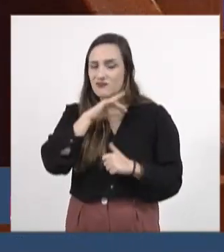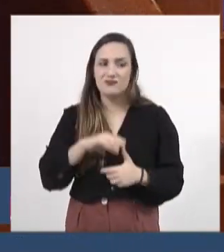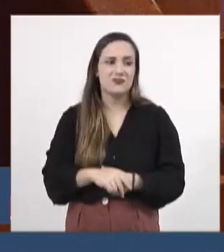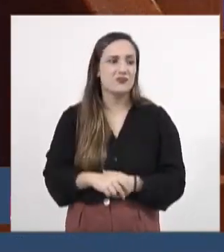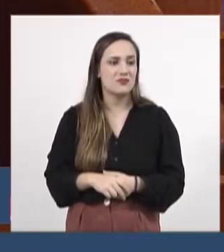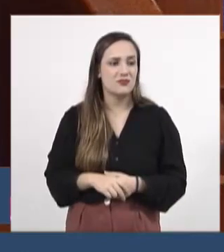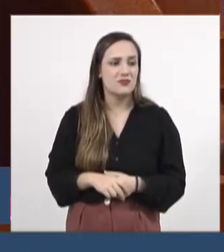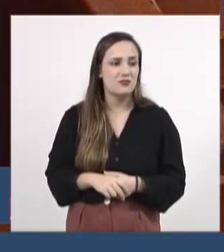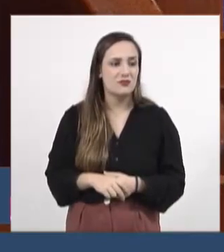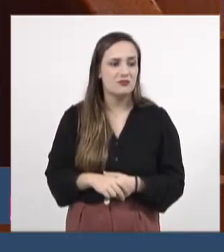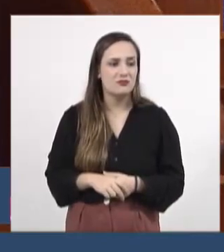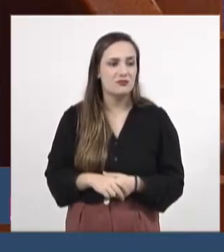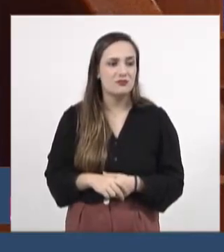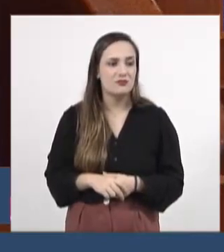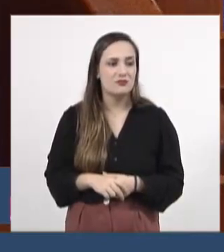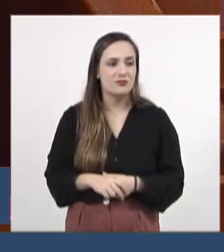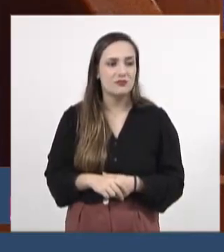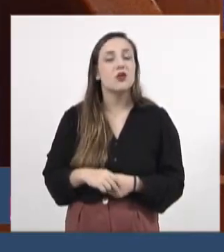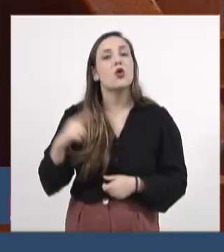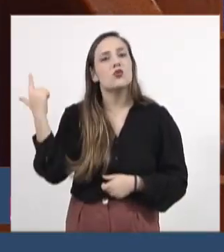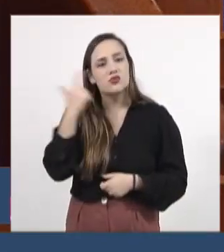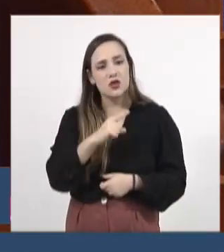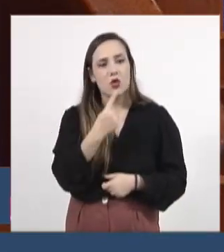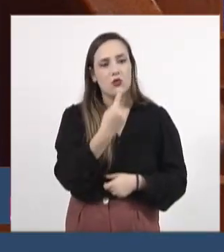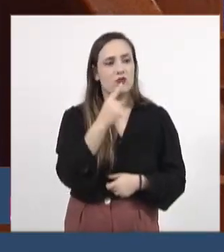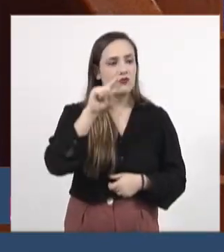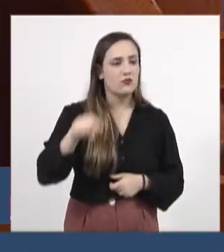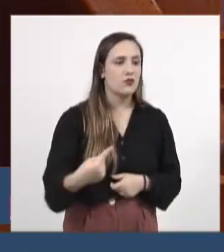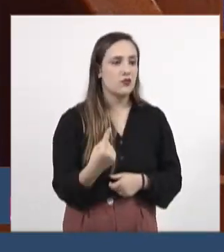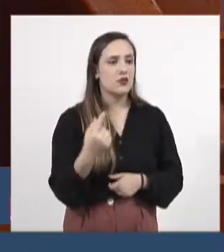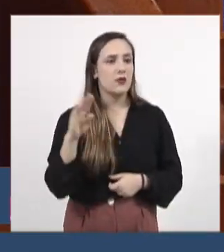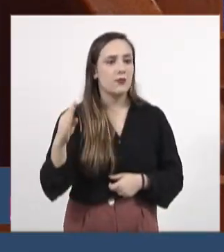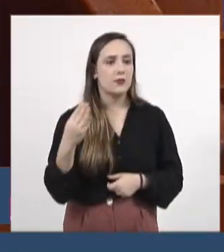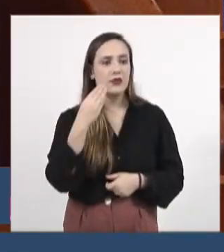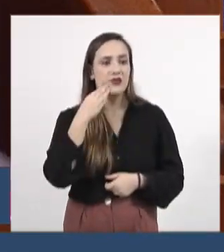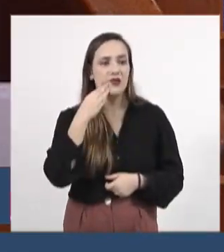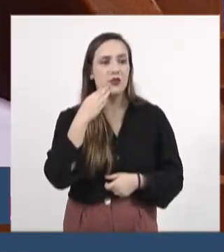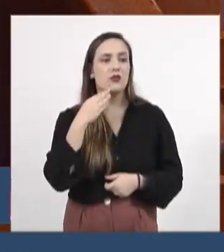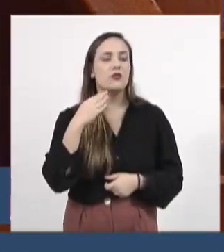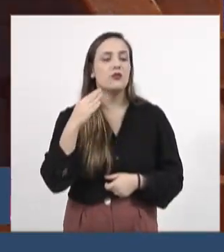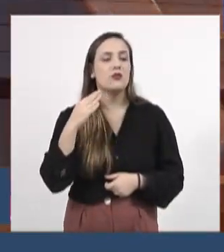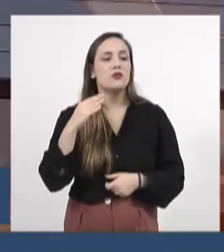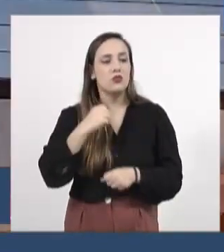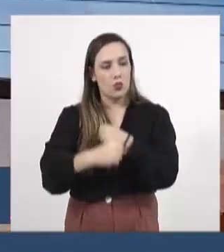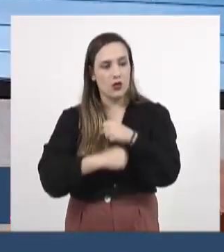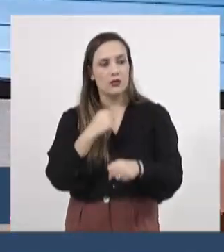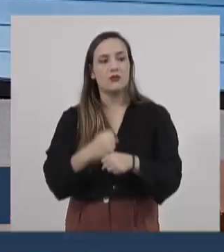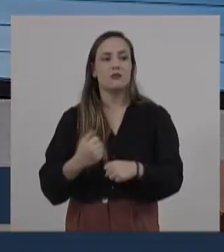arrecada 1,5 bilhão por ano. Muito obrigada.